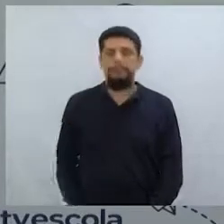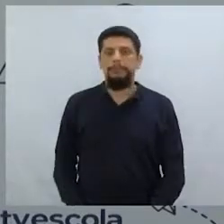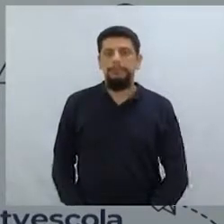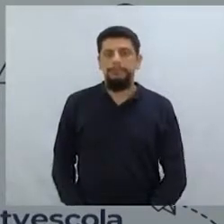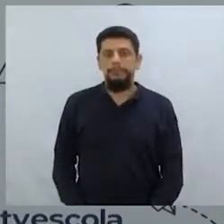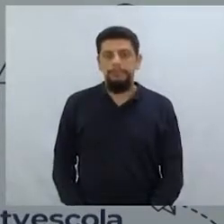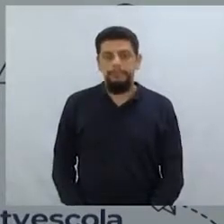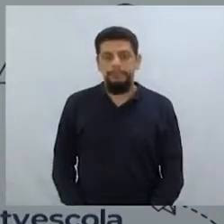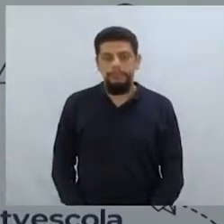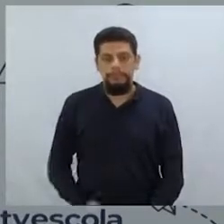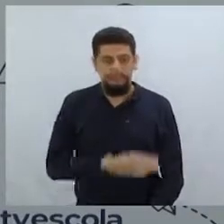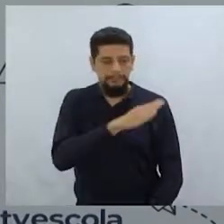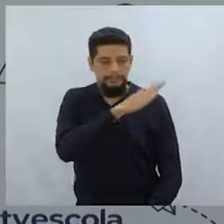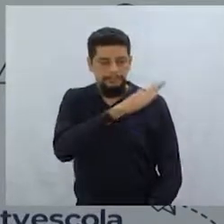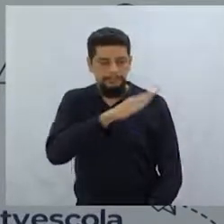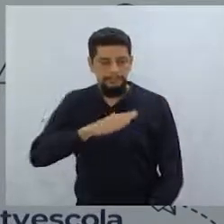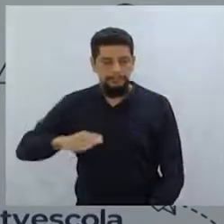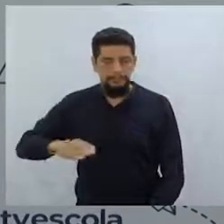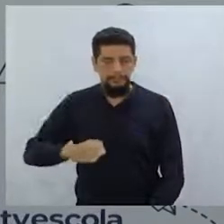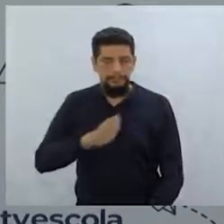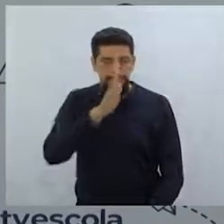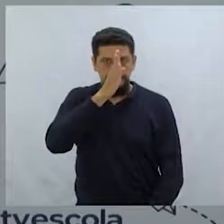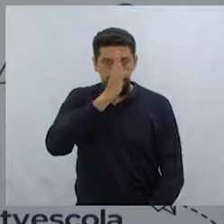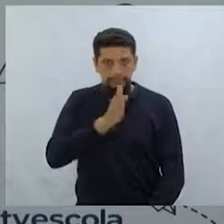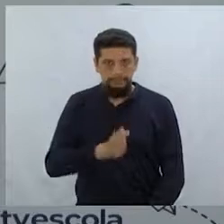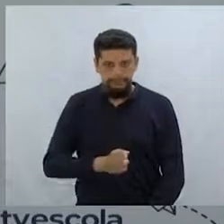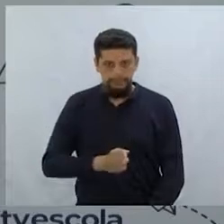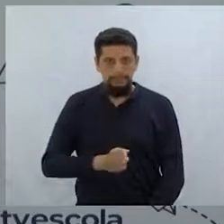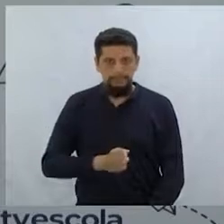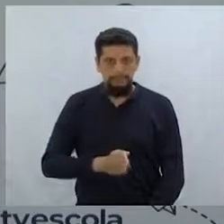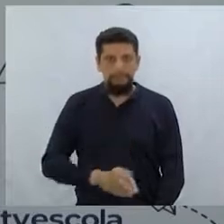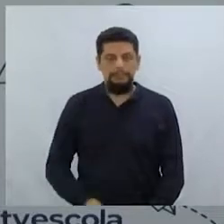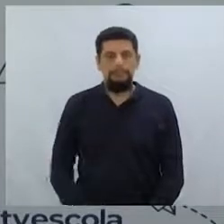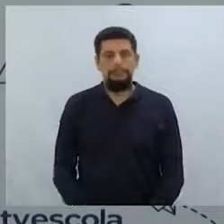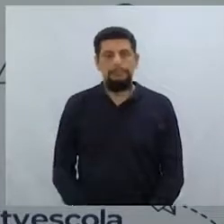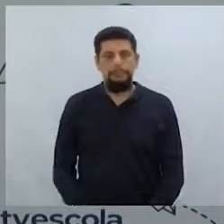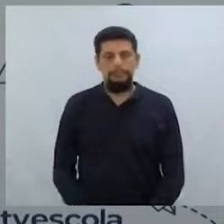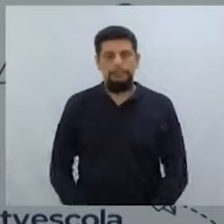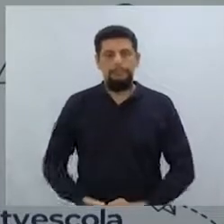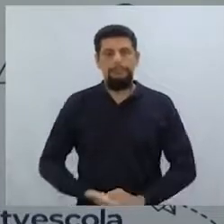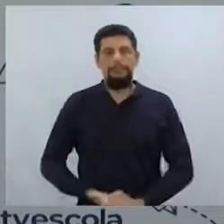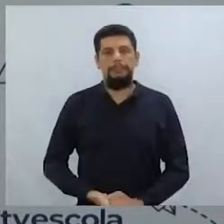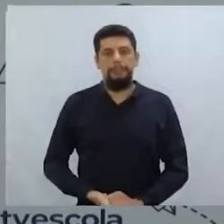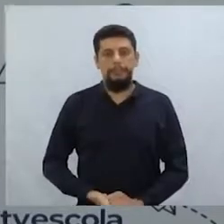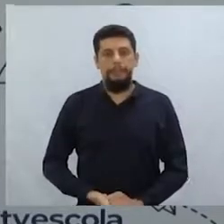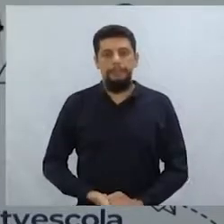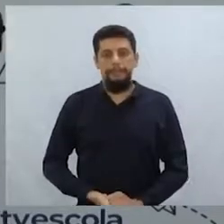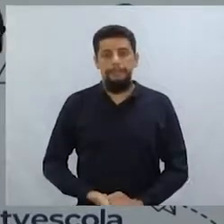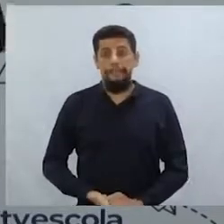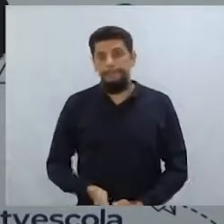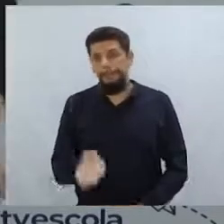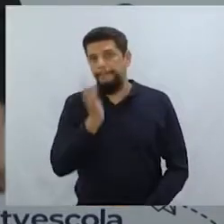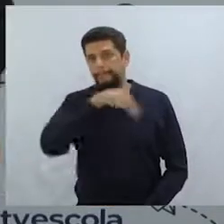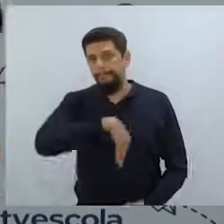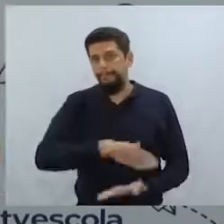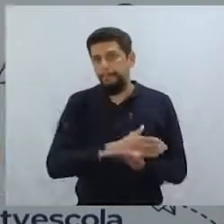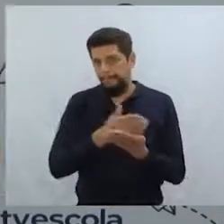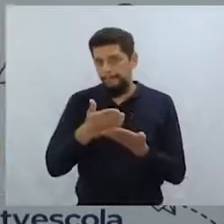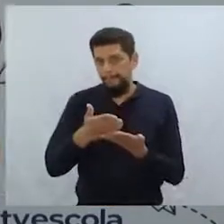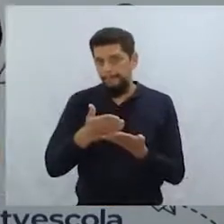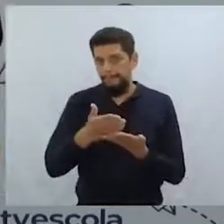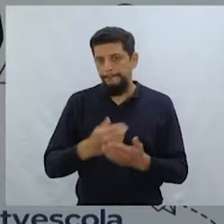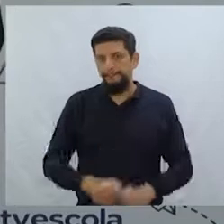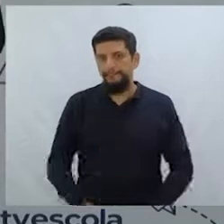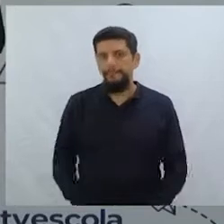na horizontal, né? Aqui é diagonal, na verdade. Aqui é diagonal. Aqui é horizontal. Vamos